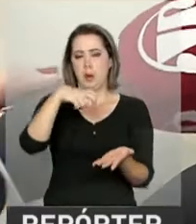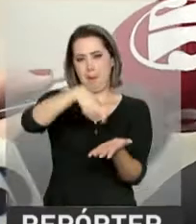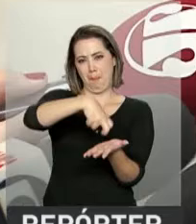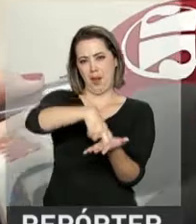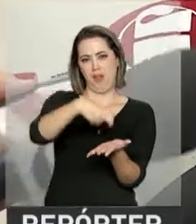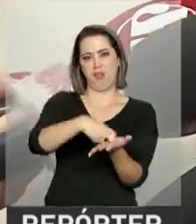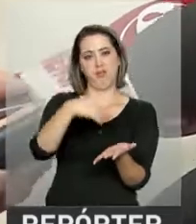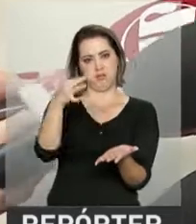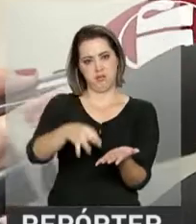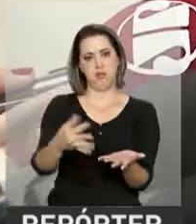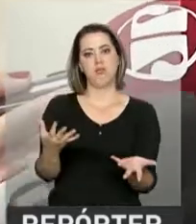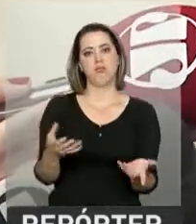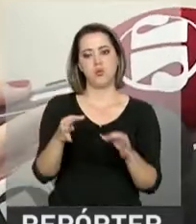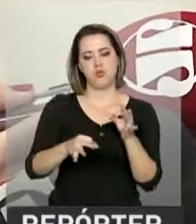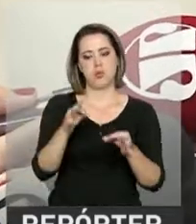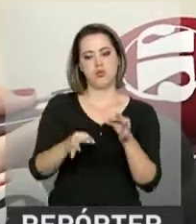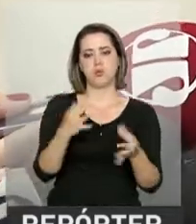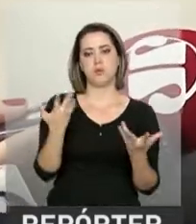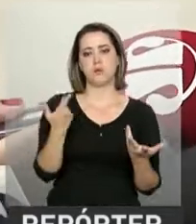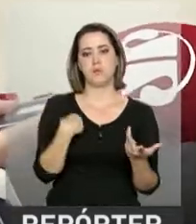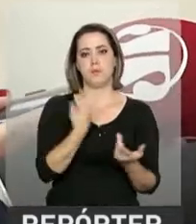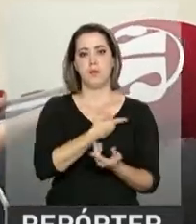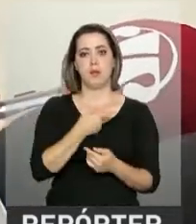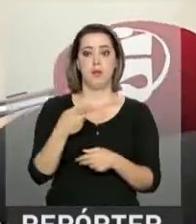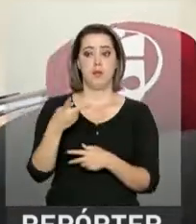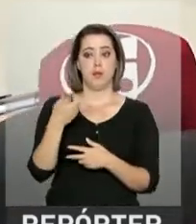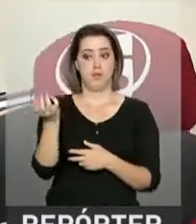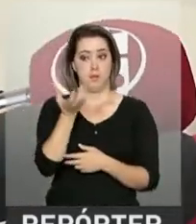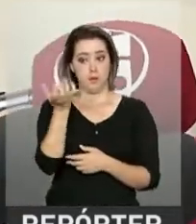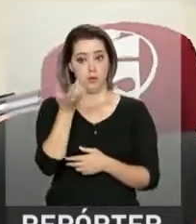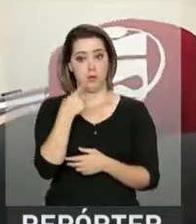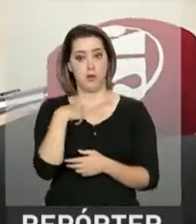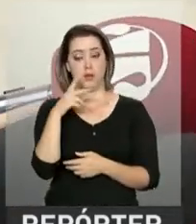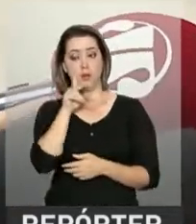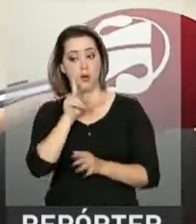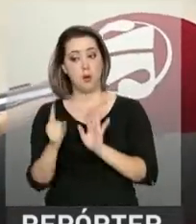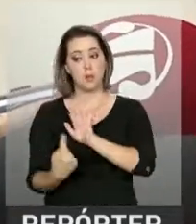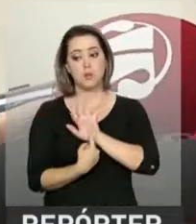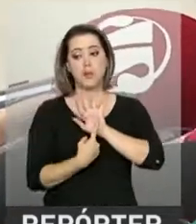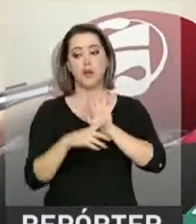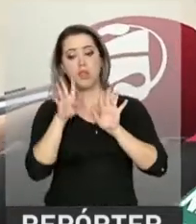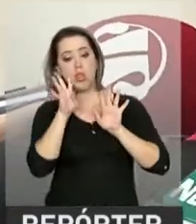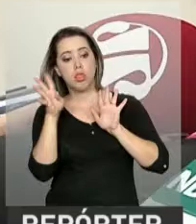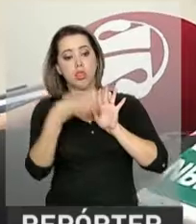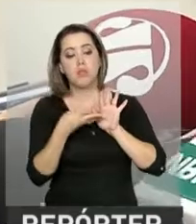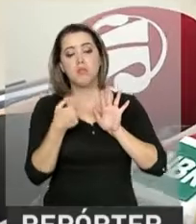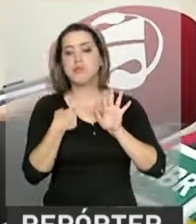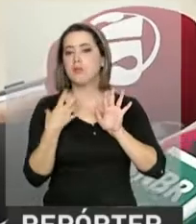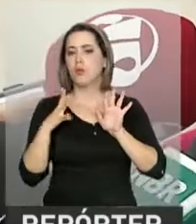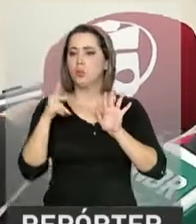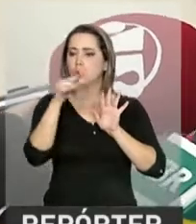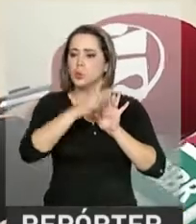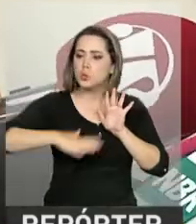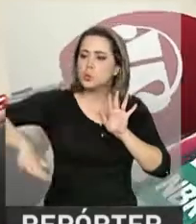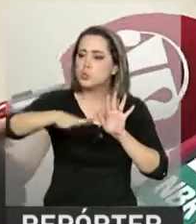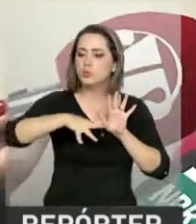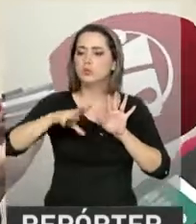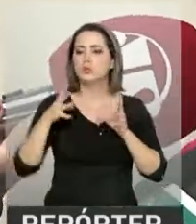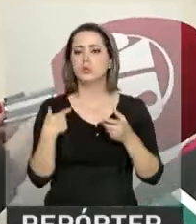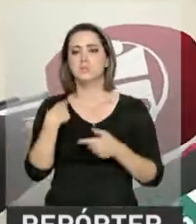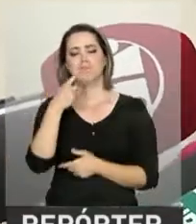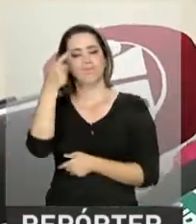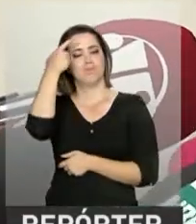a priori é exatamente chamar a população brasileira como um todo todos os segmentos para que nós